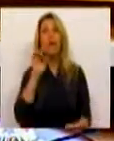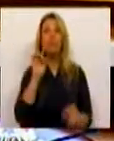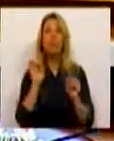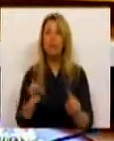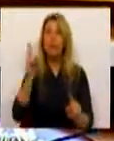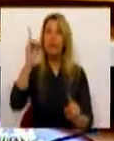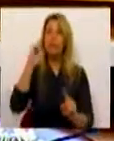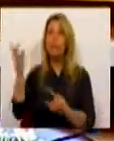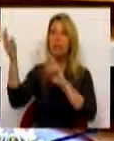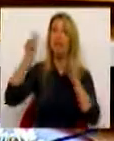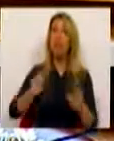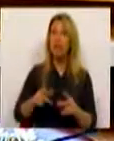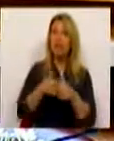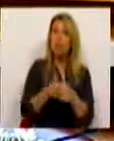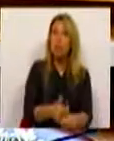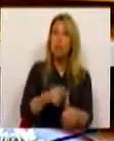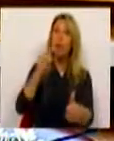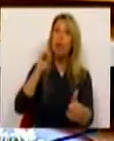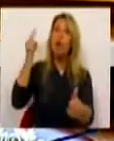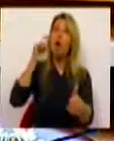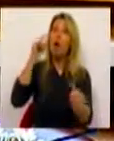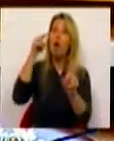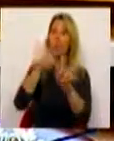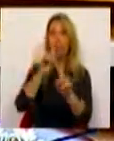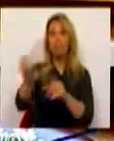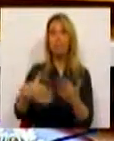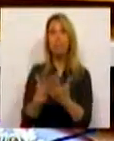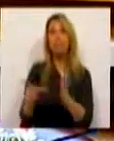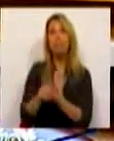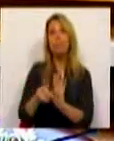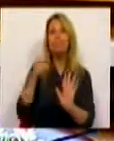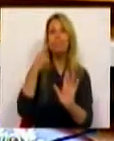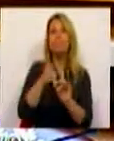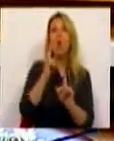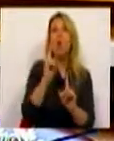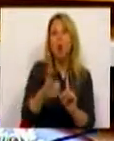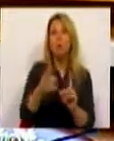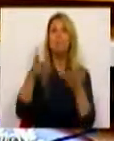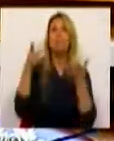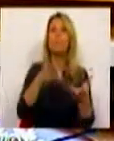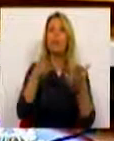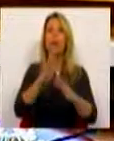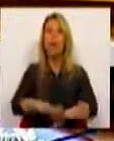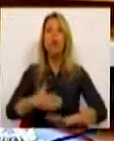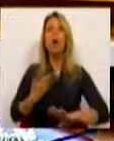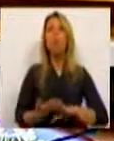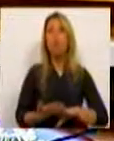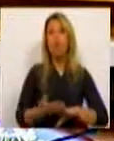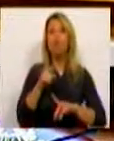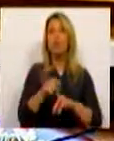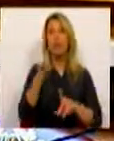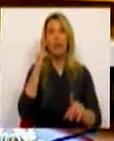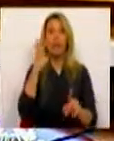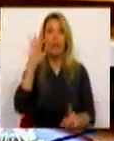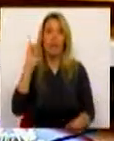diretiva cumpra esse objetivo, e esta proposta de lei pretende ajudar nesse reforço deste espírito,